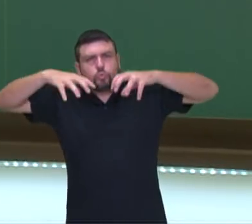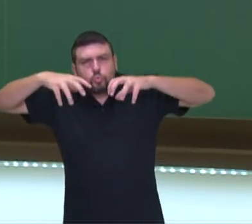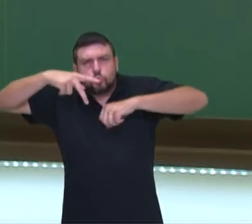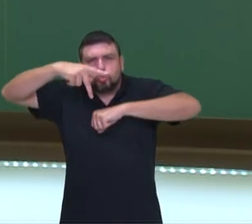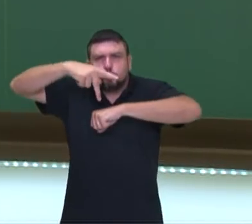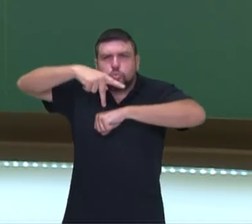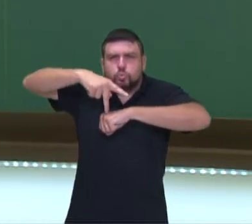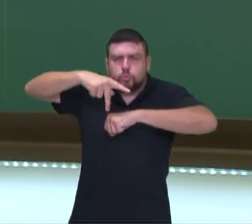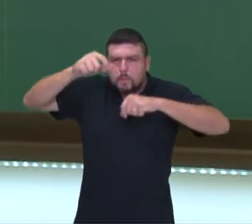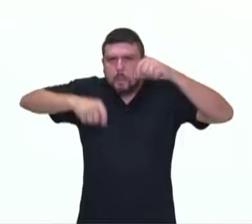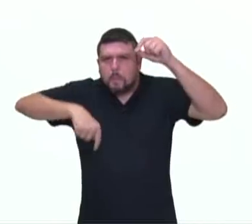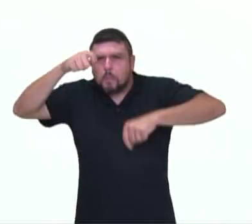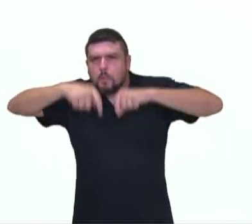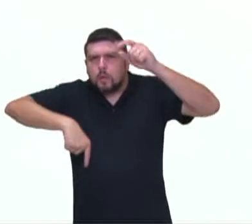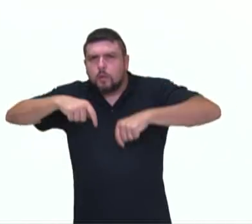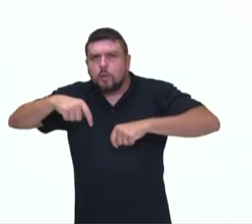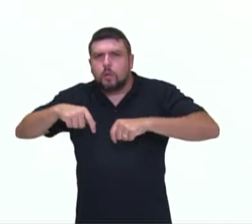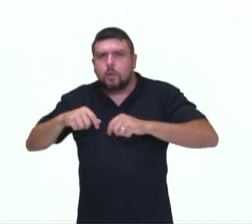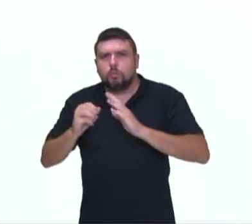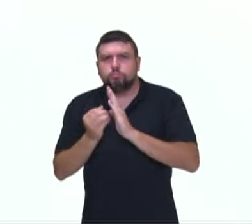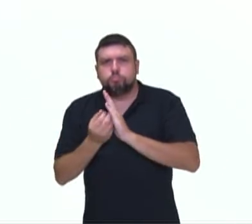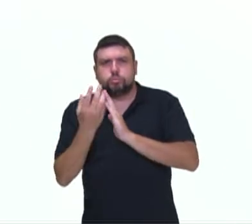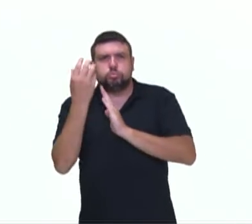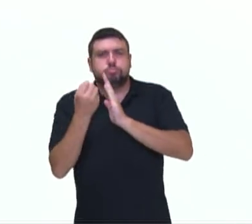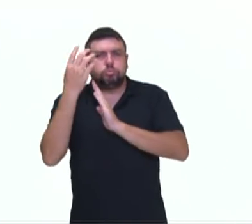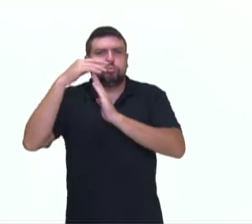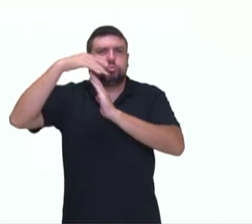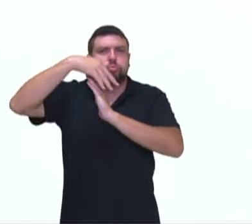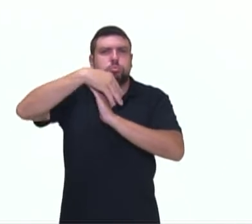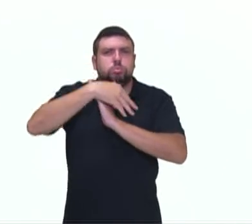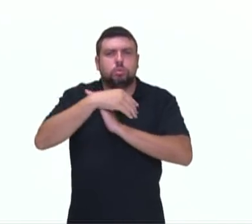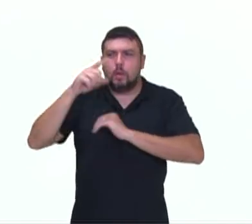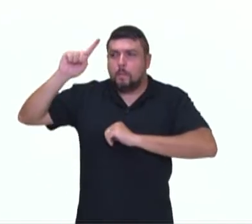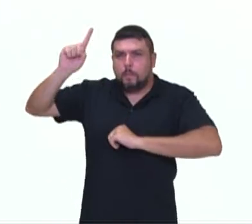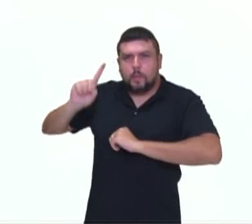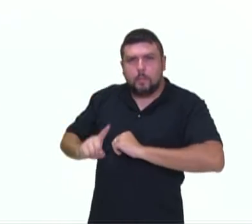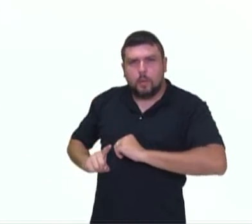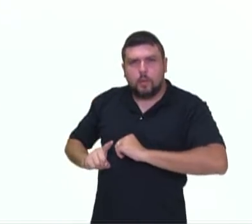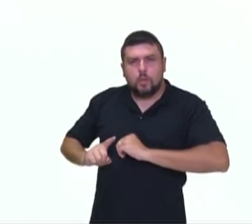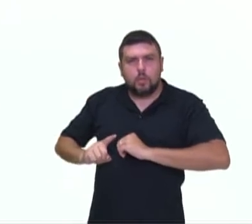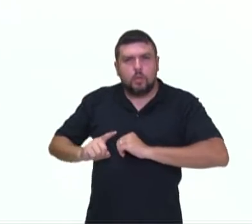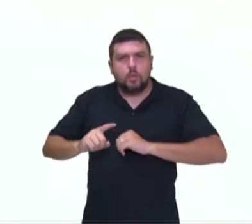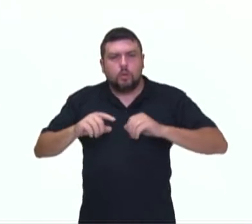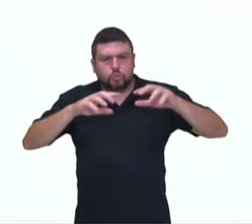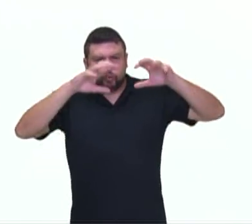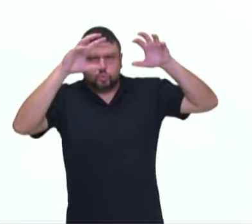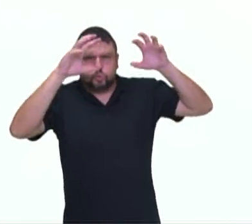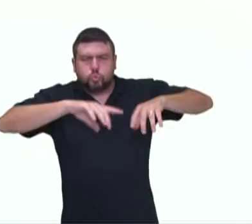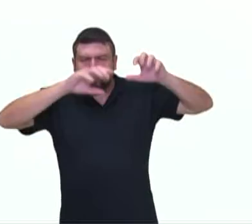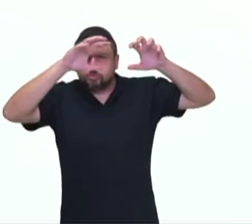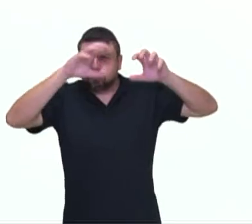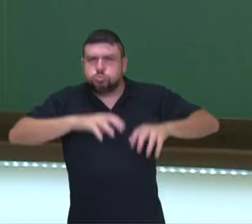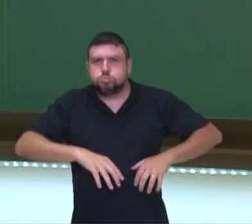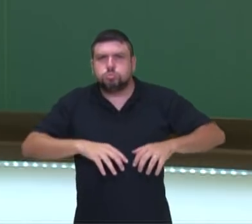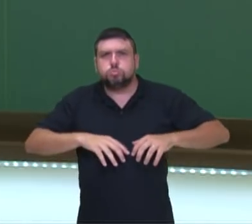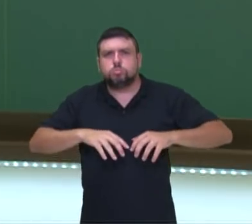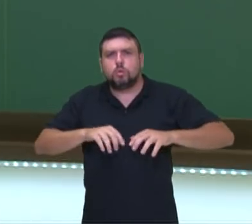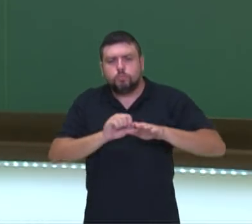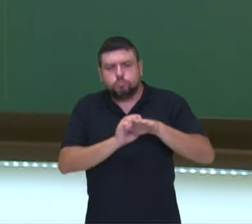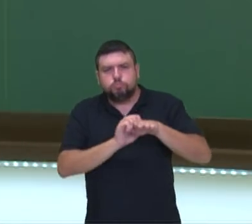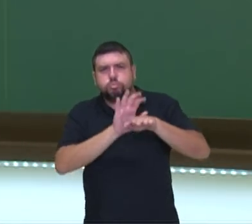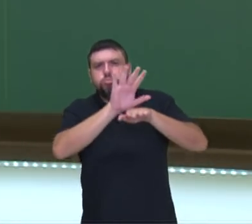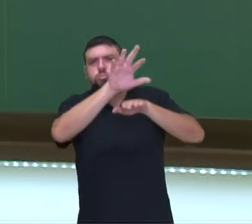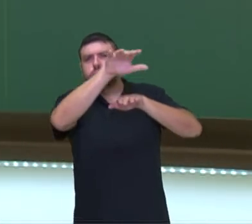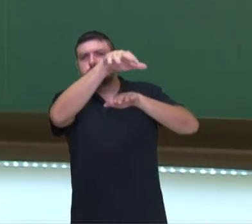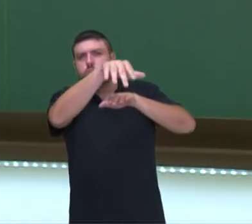meteoros, erupção vulcânica, relâmpago, tempestade e tsunami. 6 eventos. Eu quero